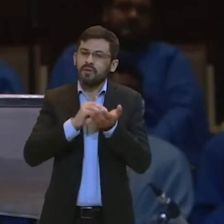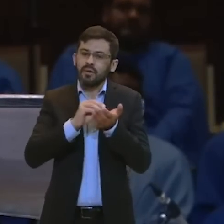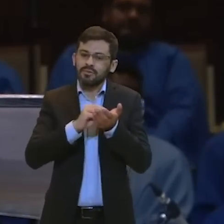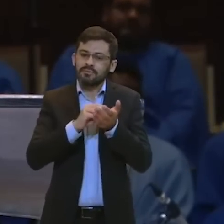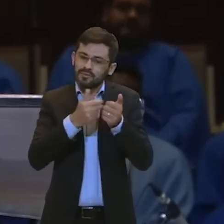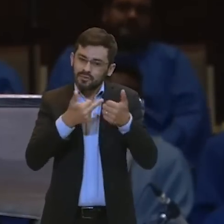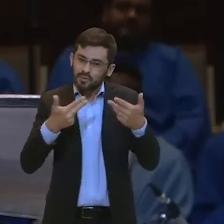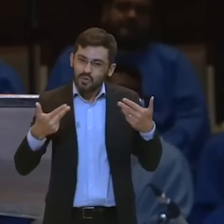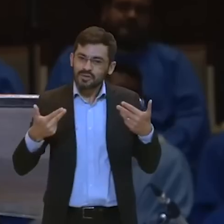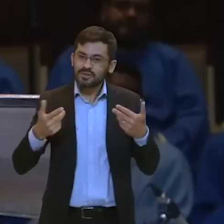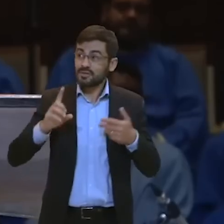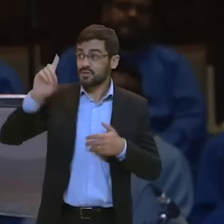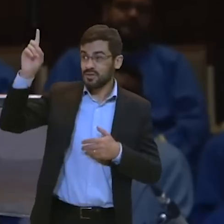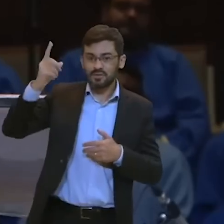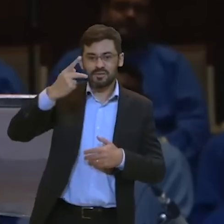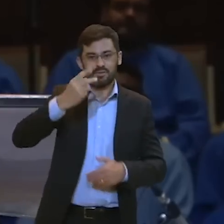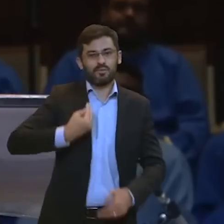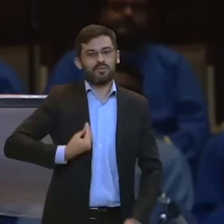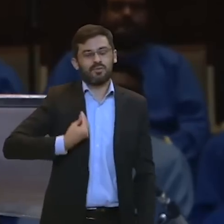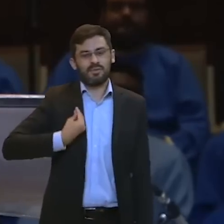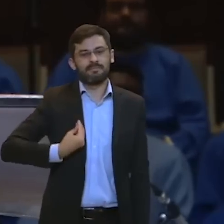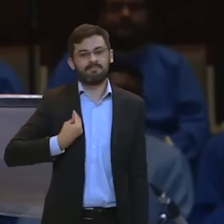de Deus na sua vida.